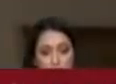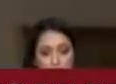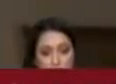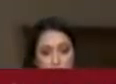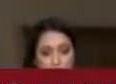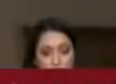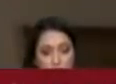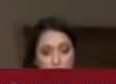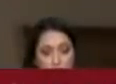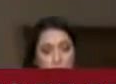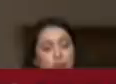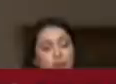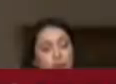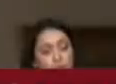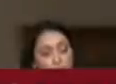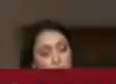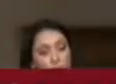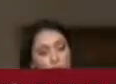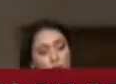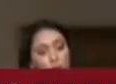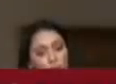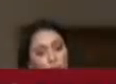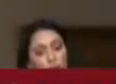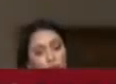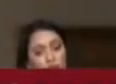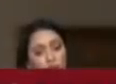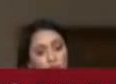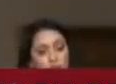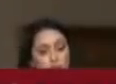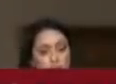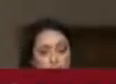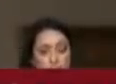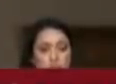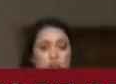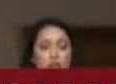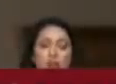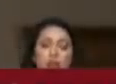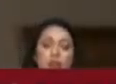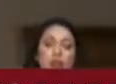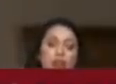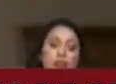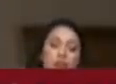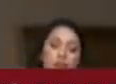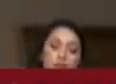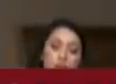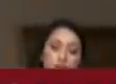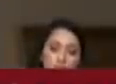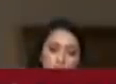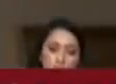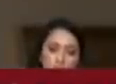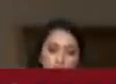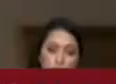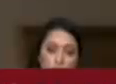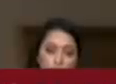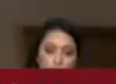judicial, também tentando diminuir a imunidade dele. Eu brincava com ele quando eu ia na Câmara, dizia o seguinte: os 512